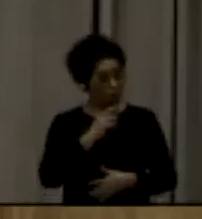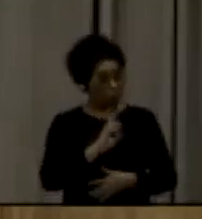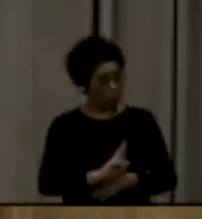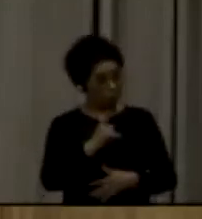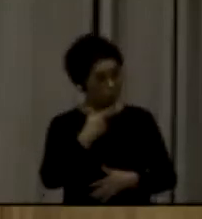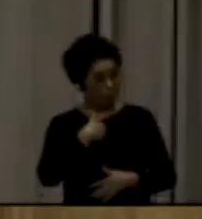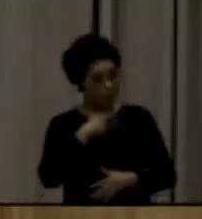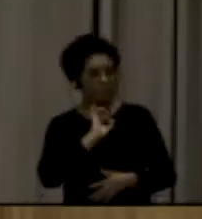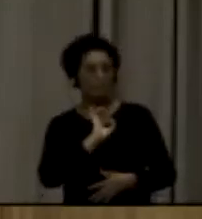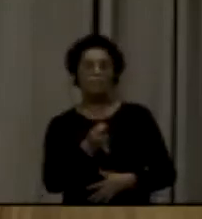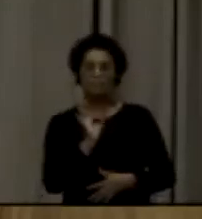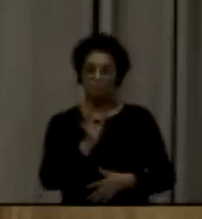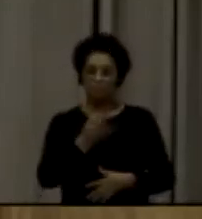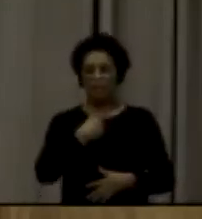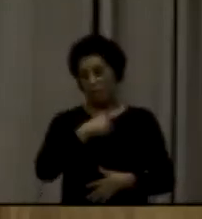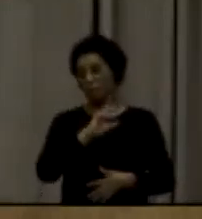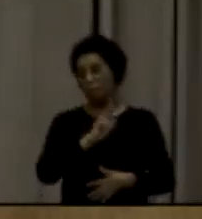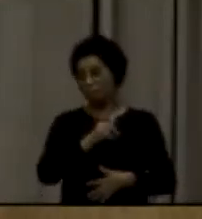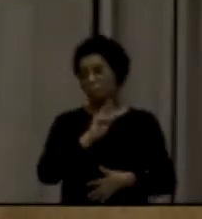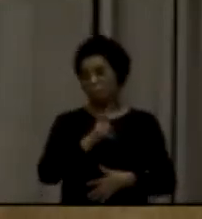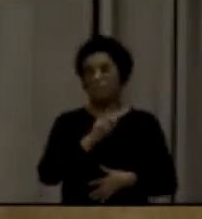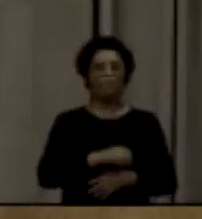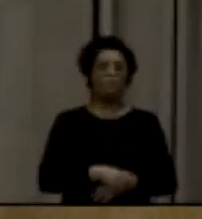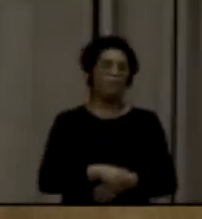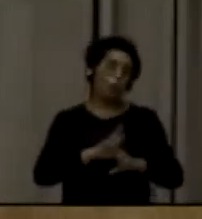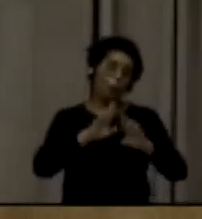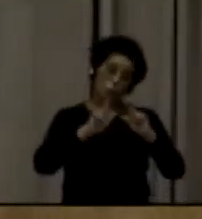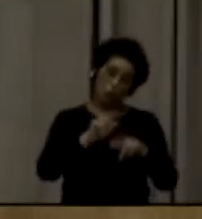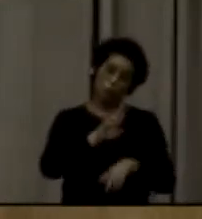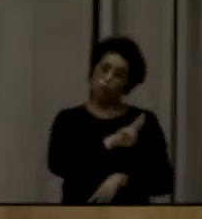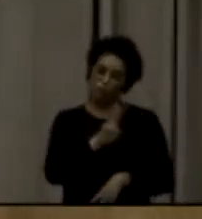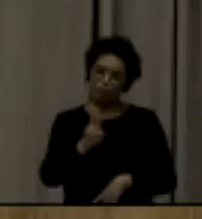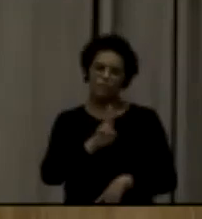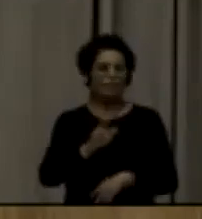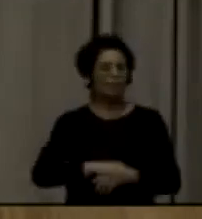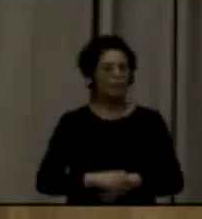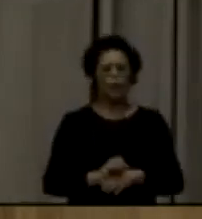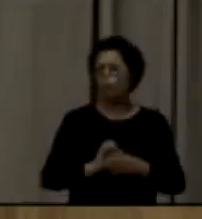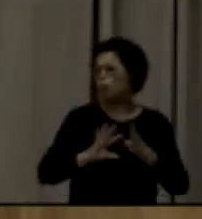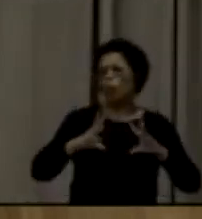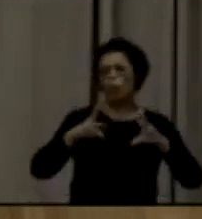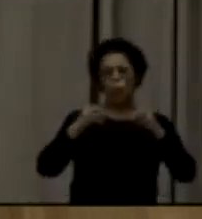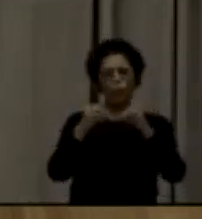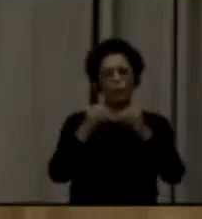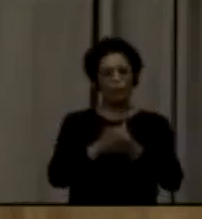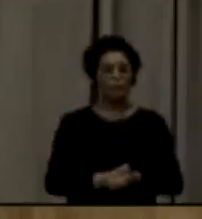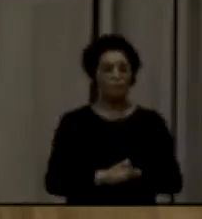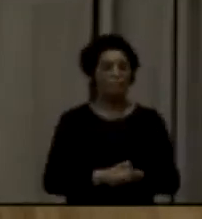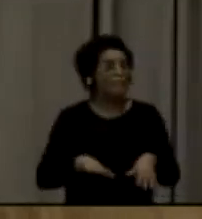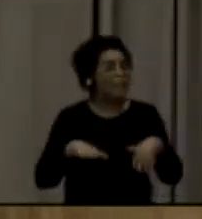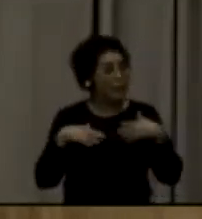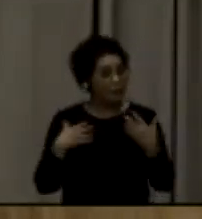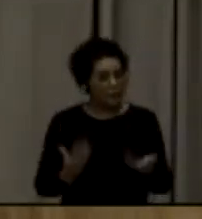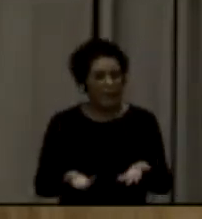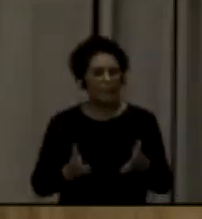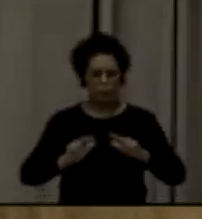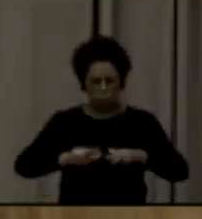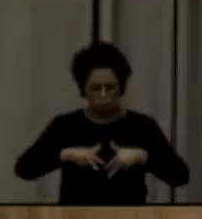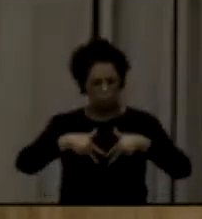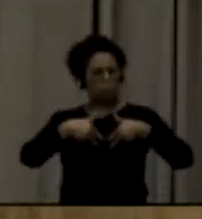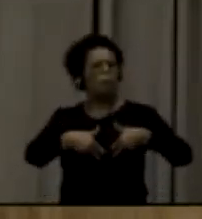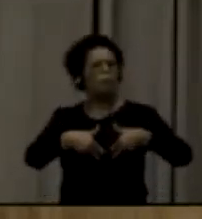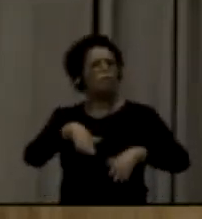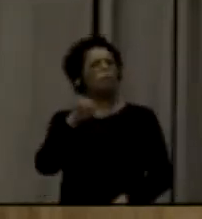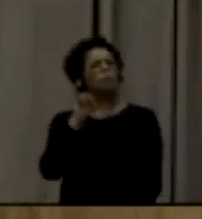E sim, só eu que sou Giglio, exato. Bom, Carolina... Mas os militantes